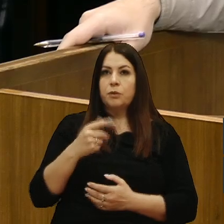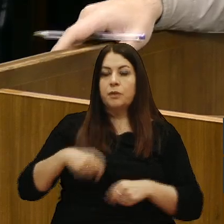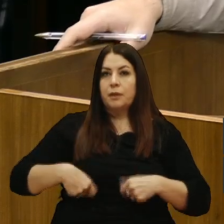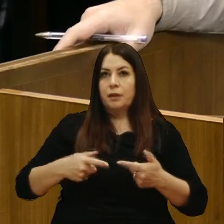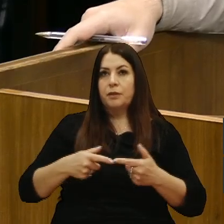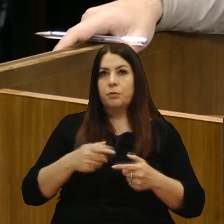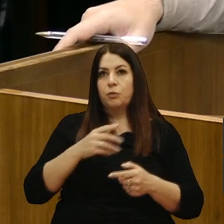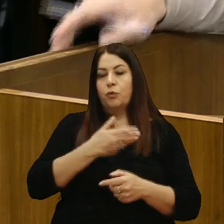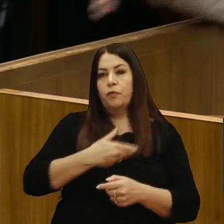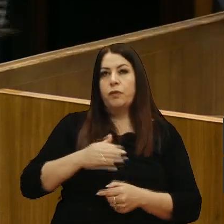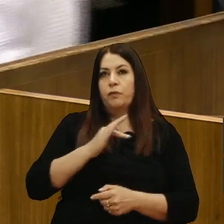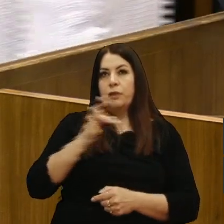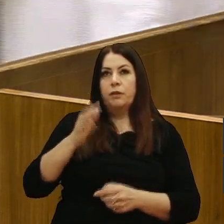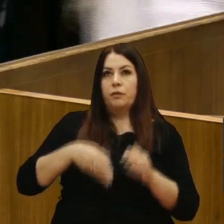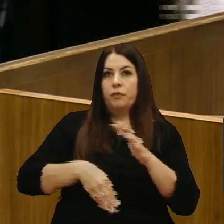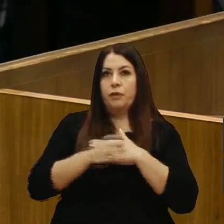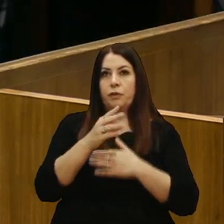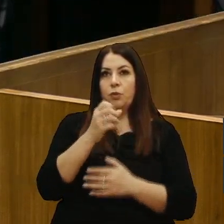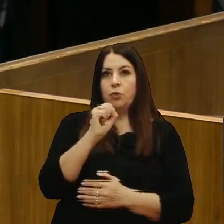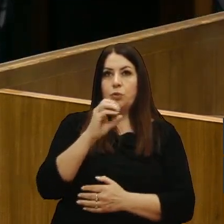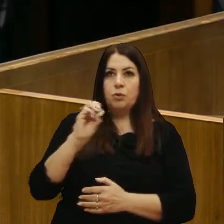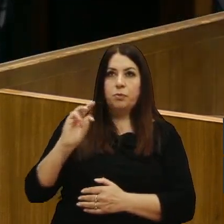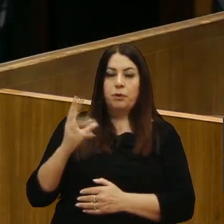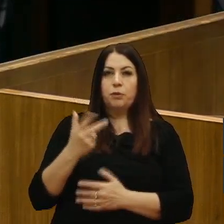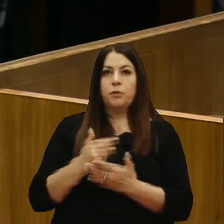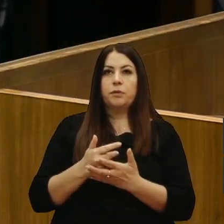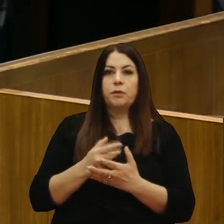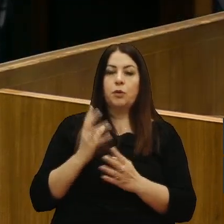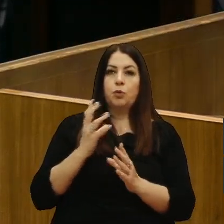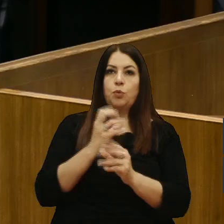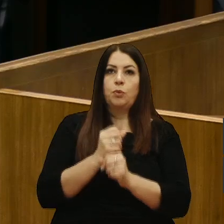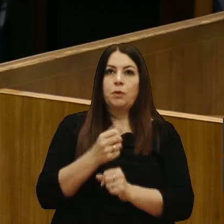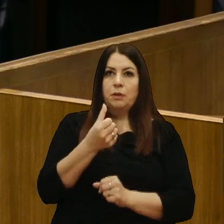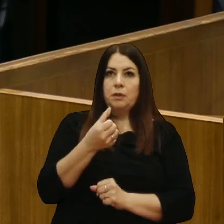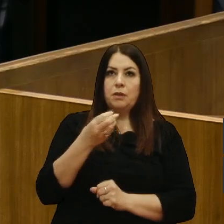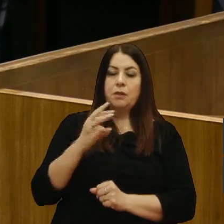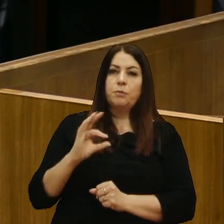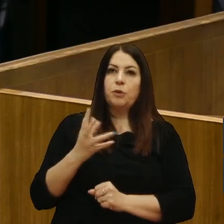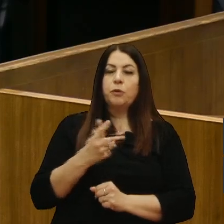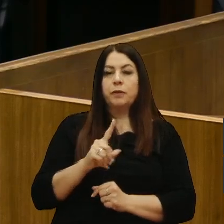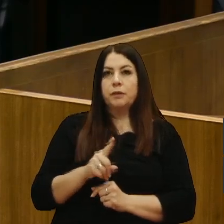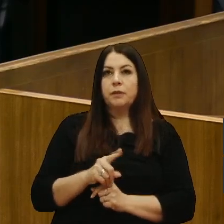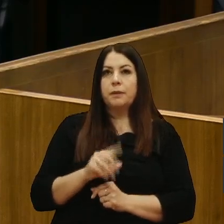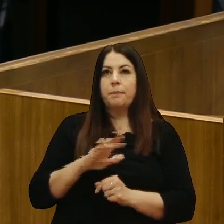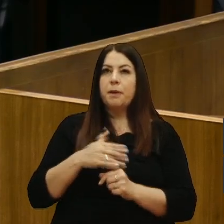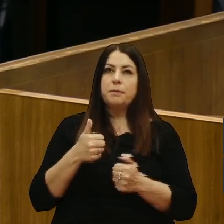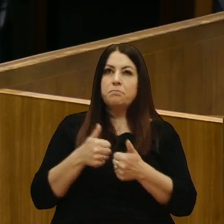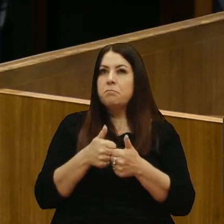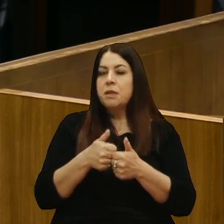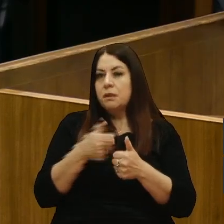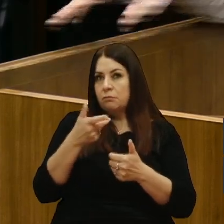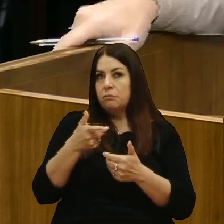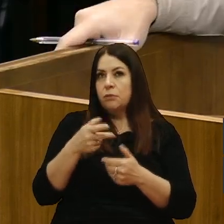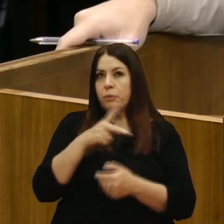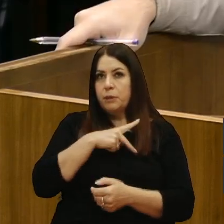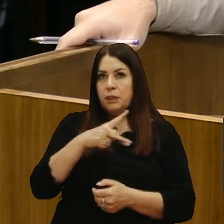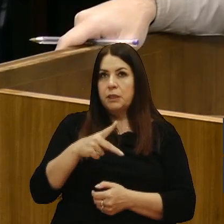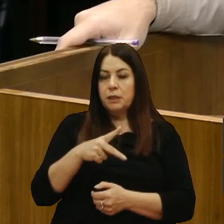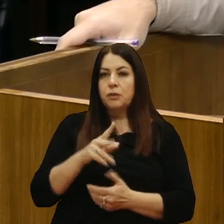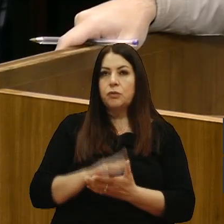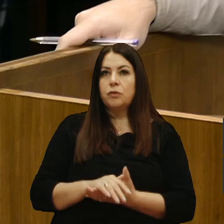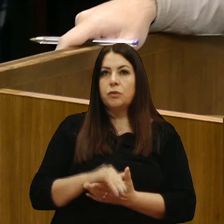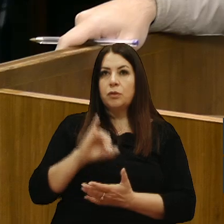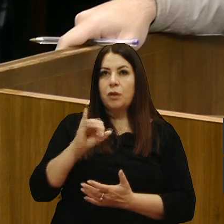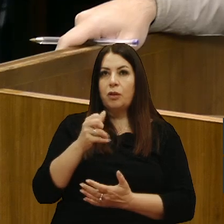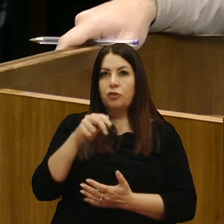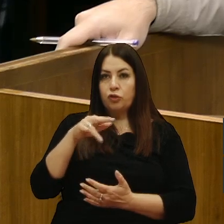pelo governo federal em viagens, 800 milhões o total e 63 milhões basicamente os mais próximos do presidente ali, como a